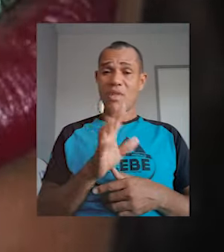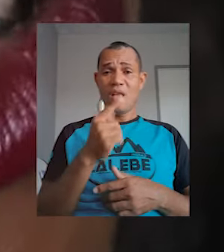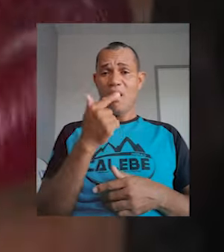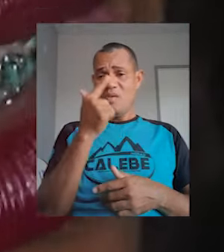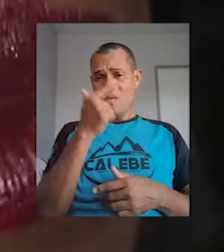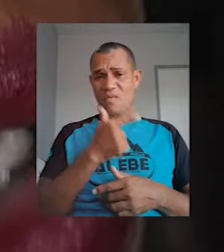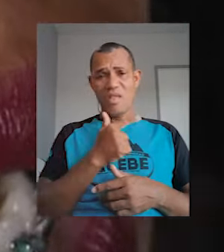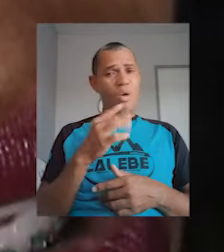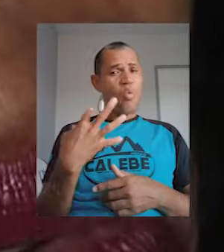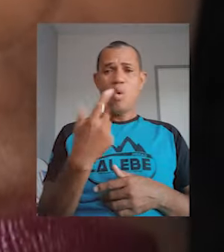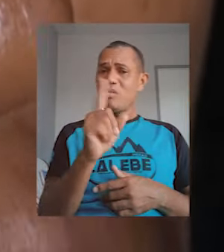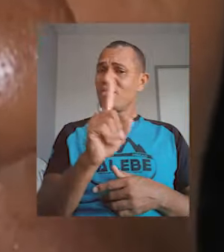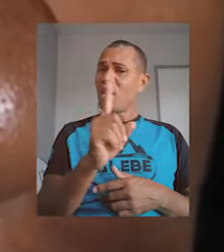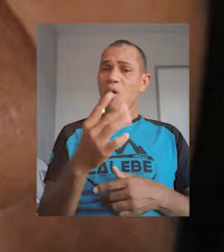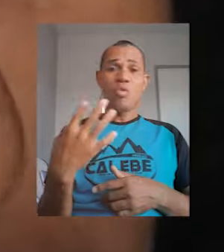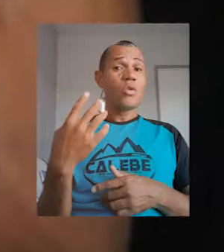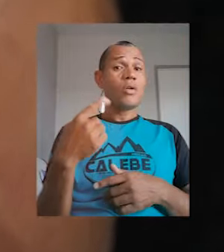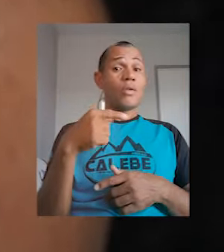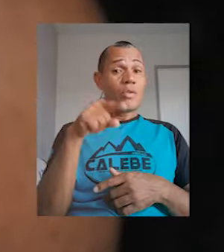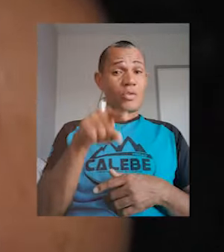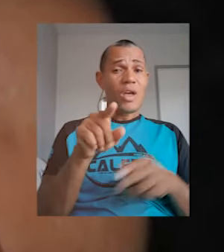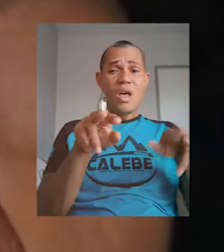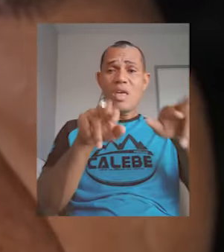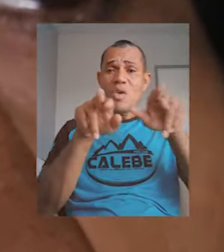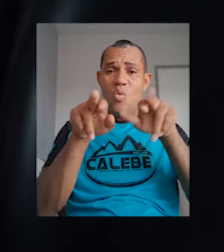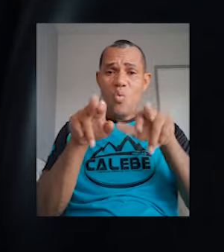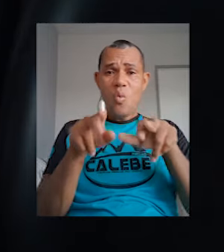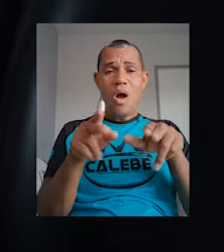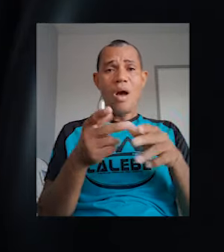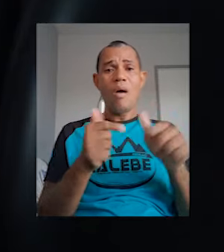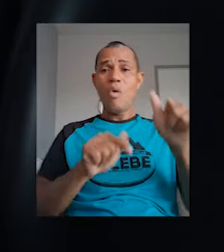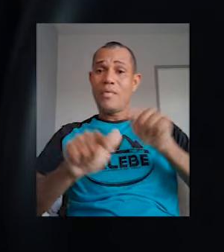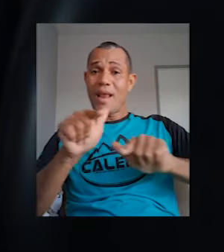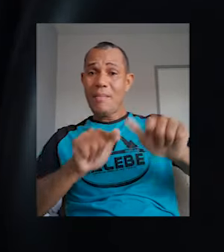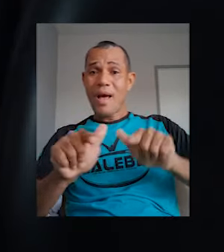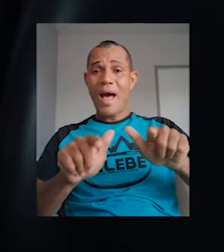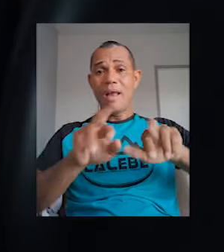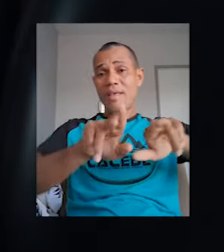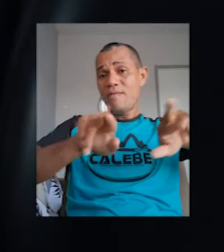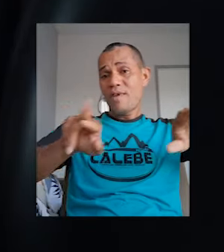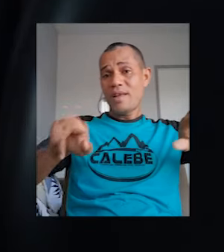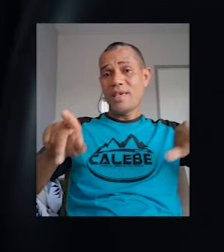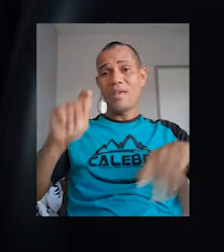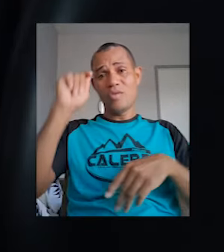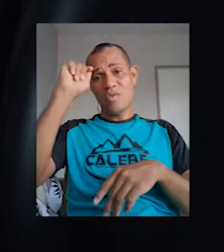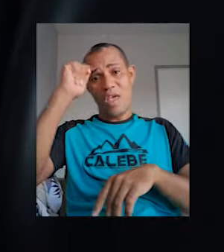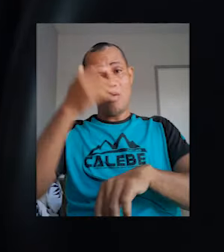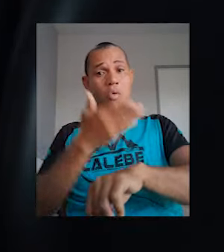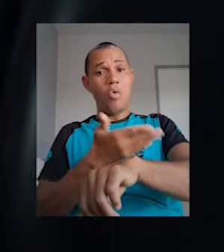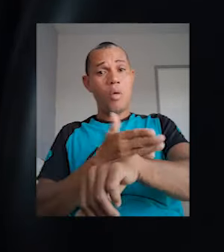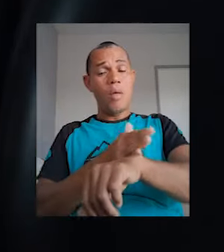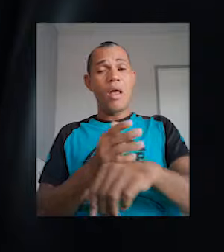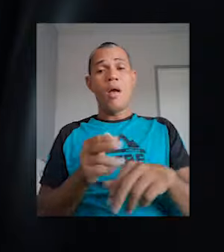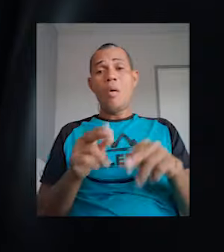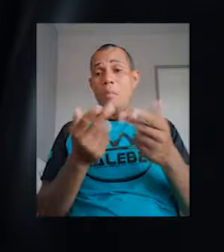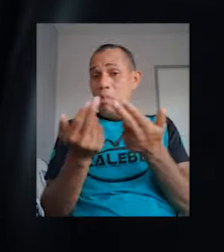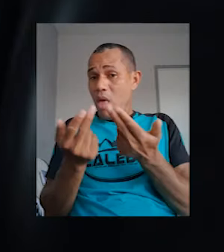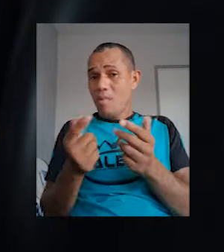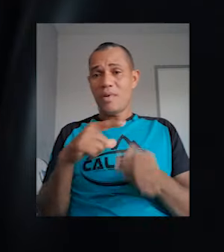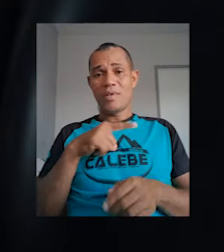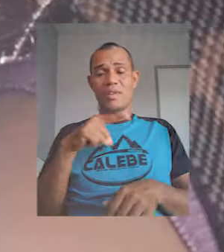né, eu percebo a questão do trabalho, né, as oportunidades são diferentes. Mesmo que eu